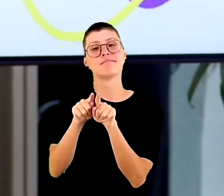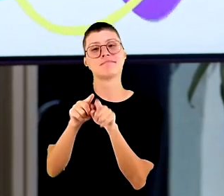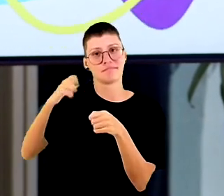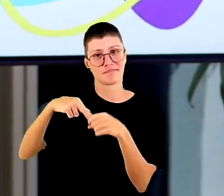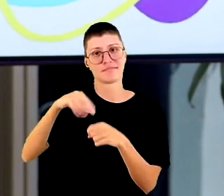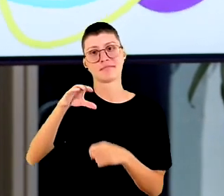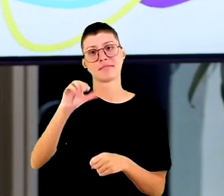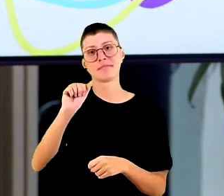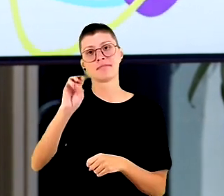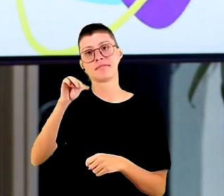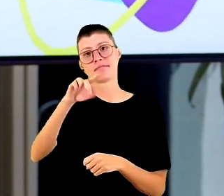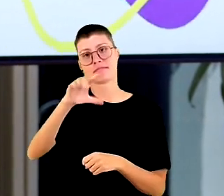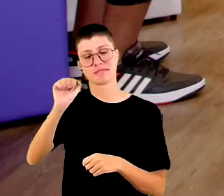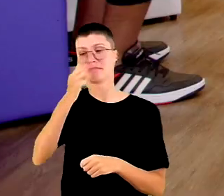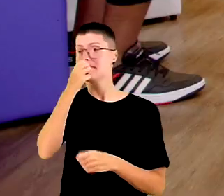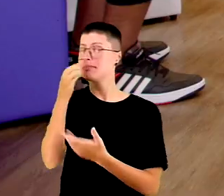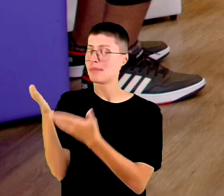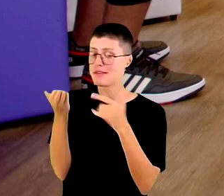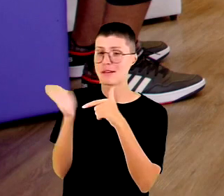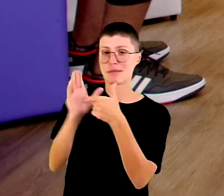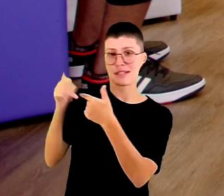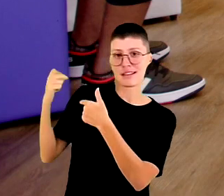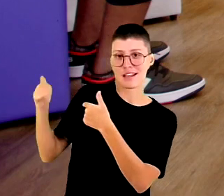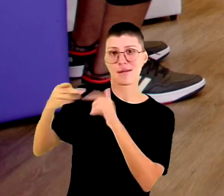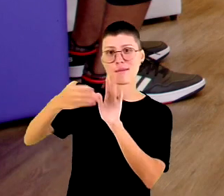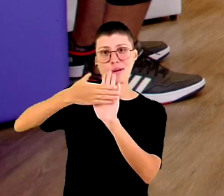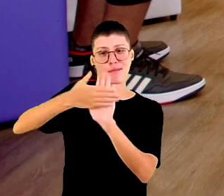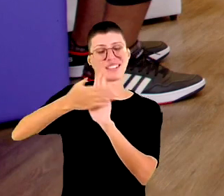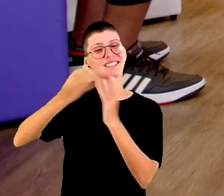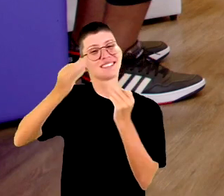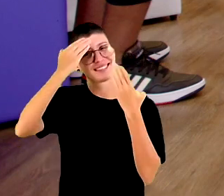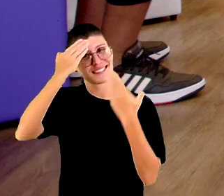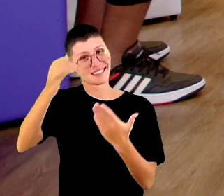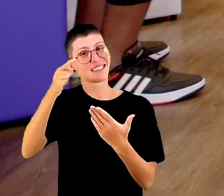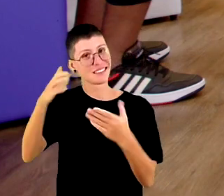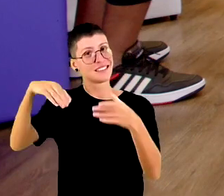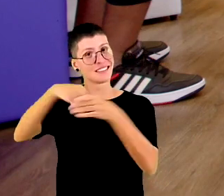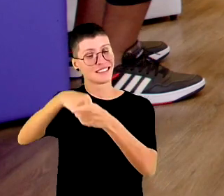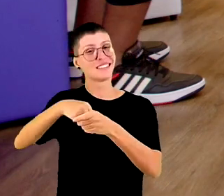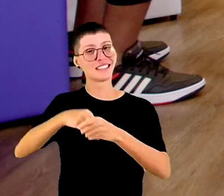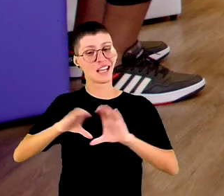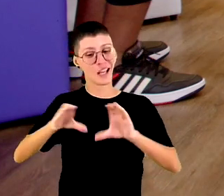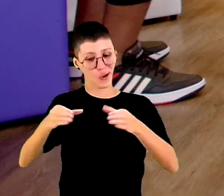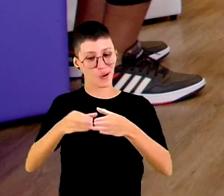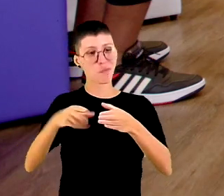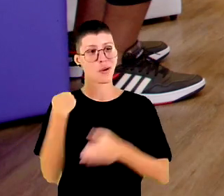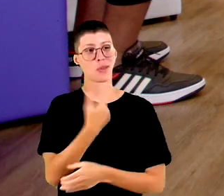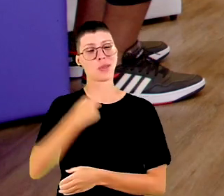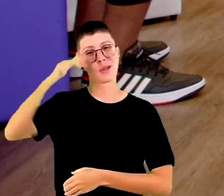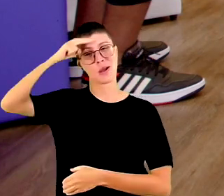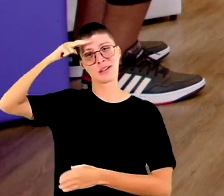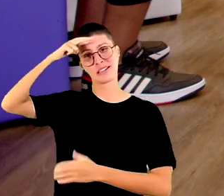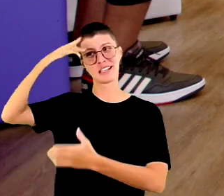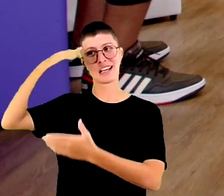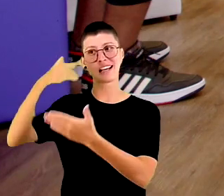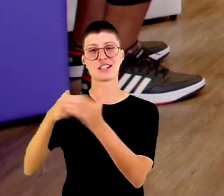bem-vinda aí para apresentar a Soul Code. Obrigada, Thiago. Você faz parte dessa nossa história juntos aqui.